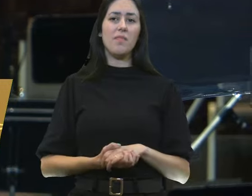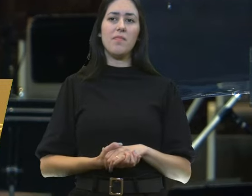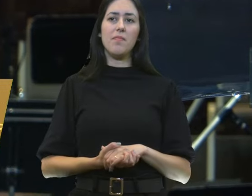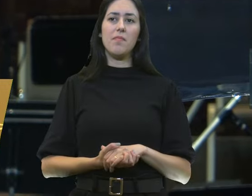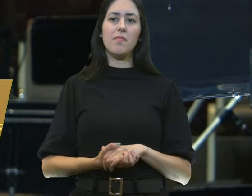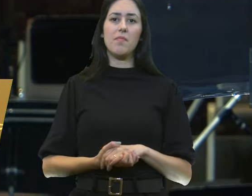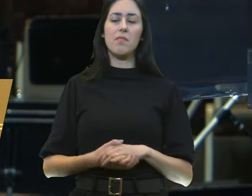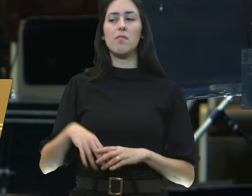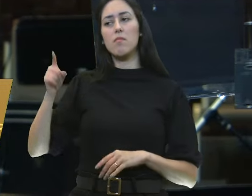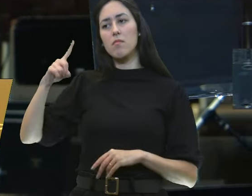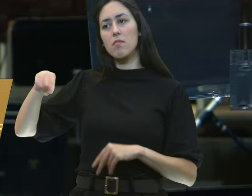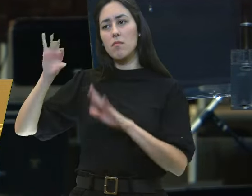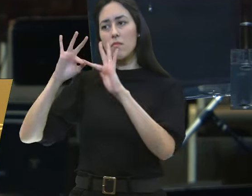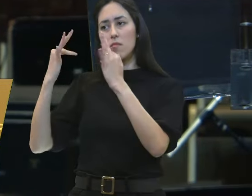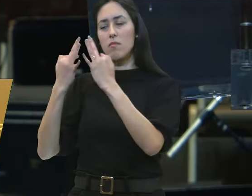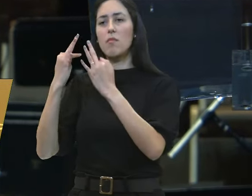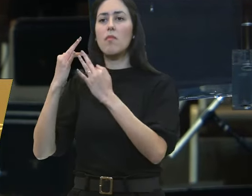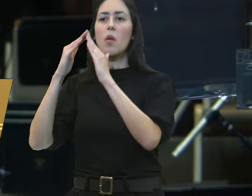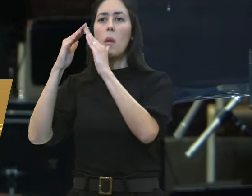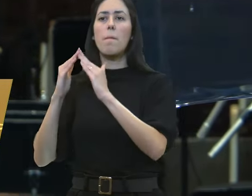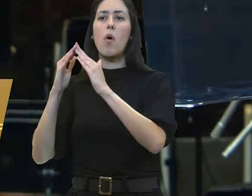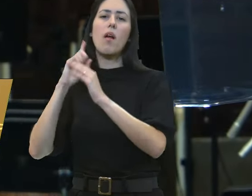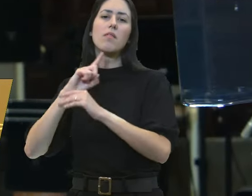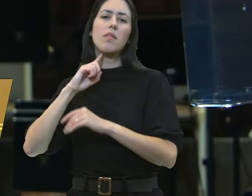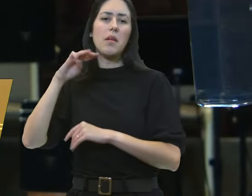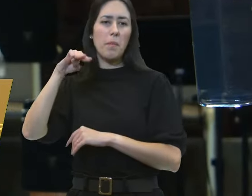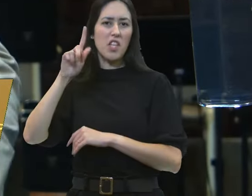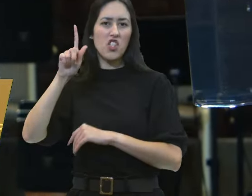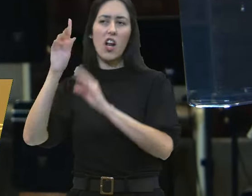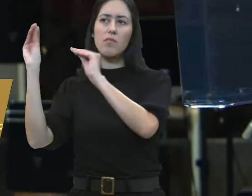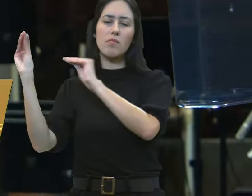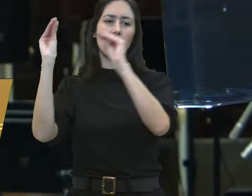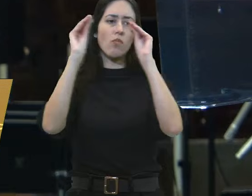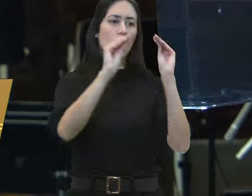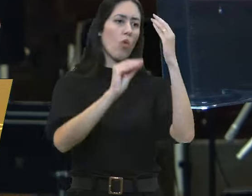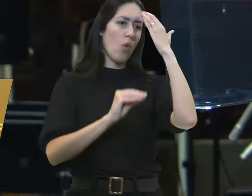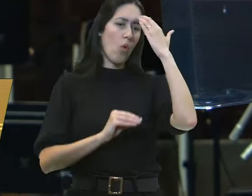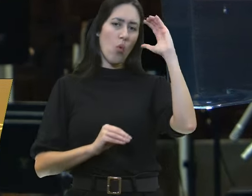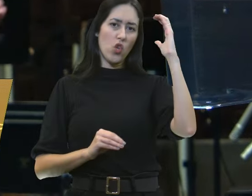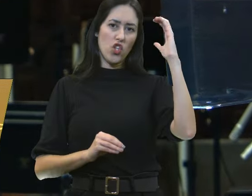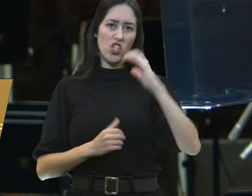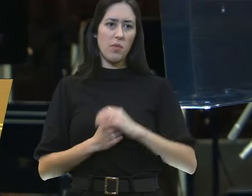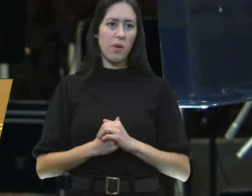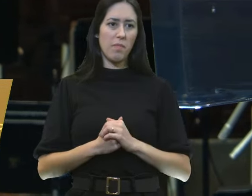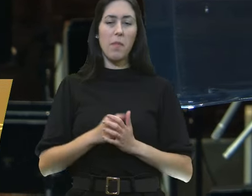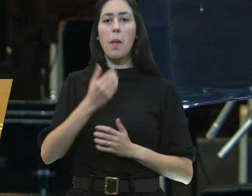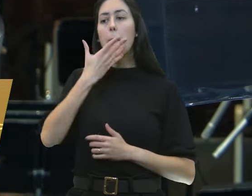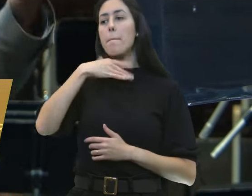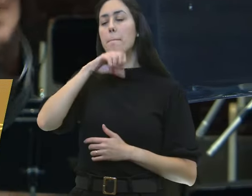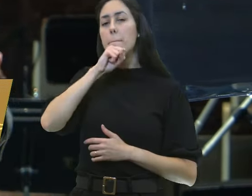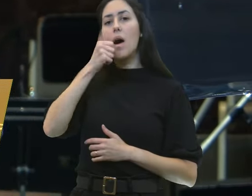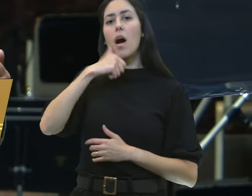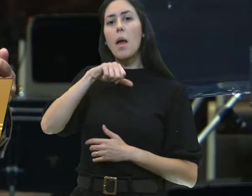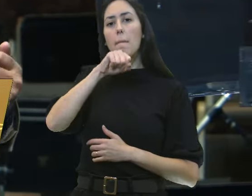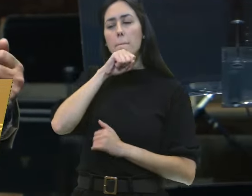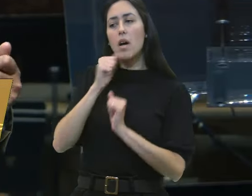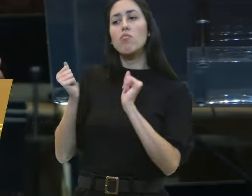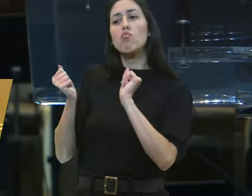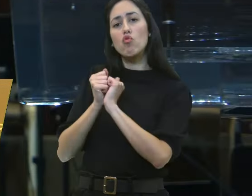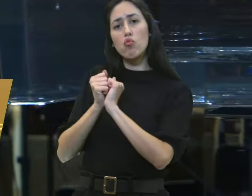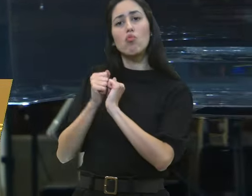Eles se mudaram de Minas Gerais para Curitiba. Seu pai e sua mãe estavam aqui junto conosco, líderes de célula